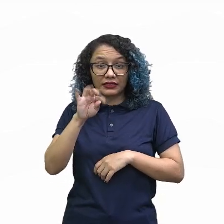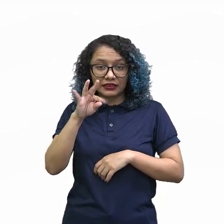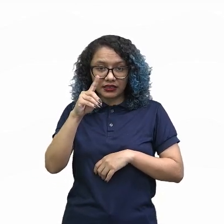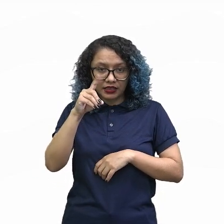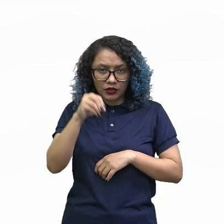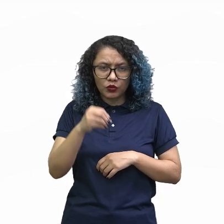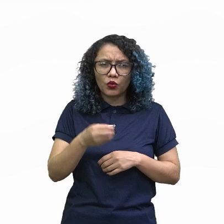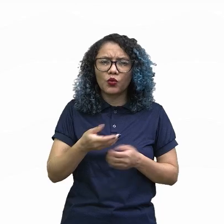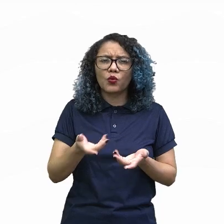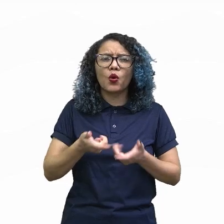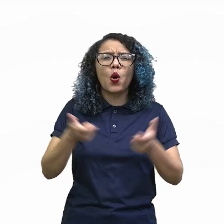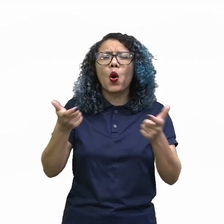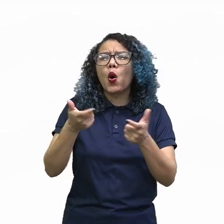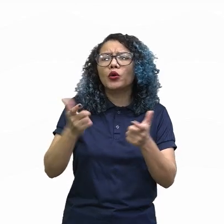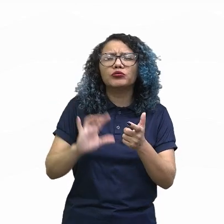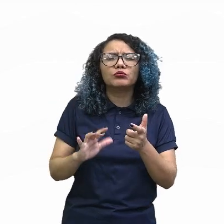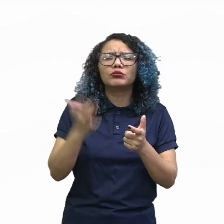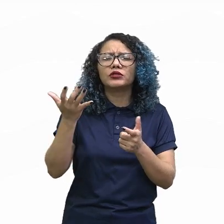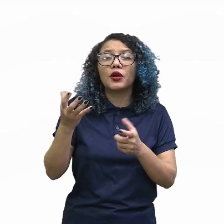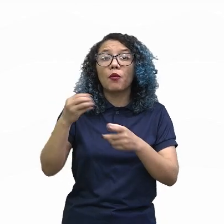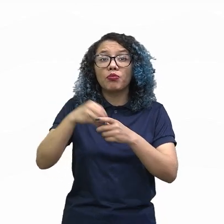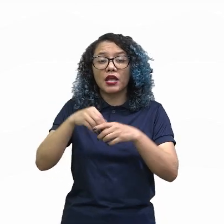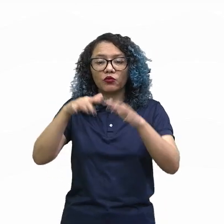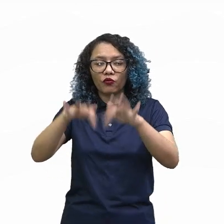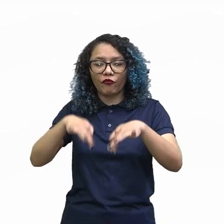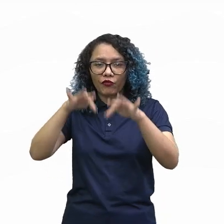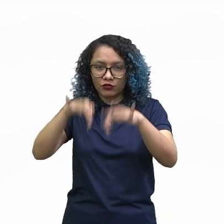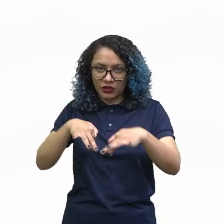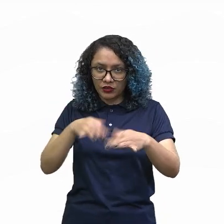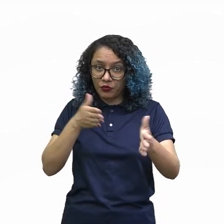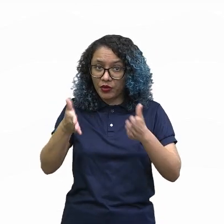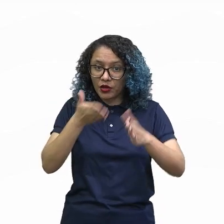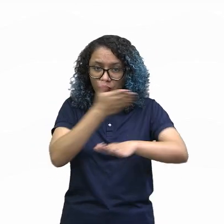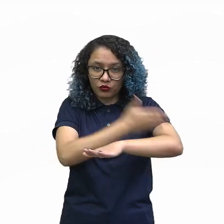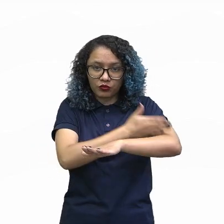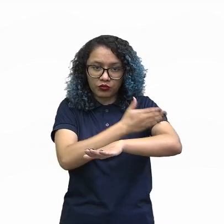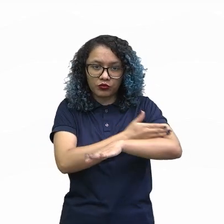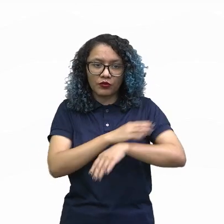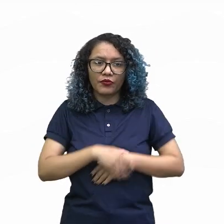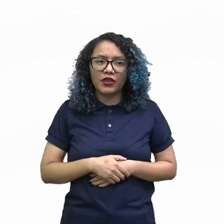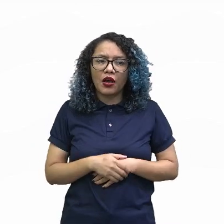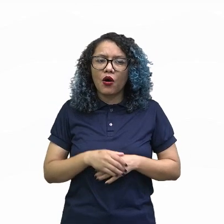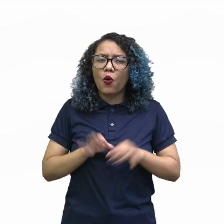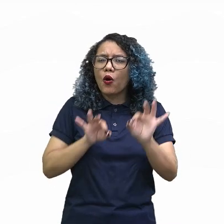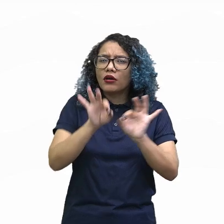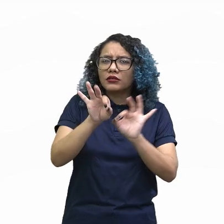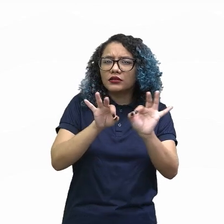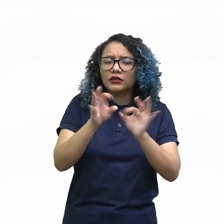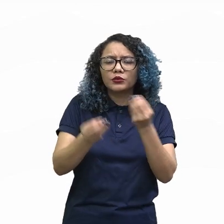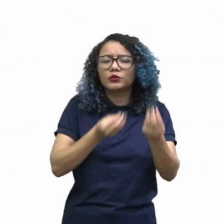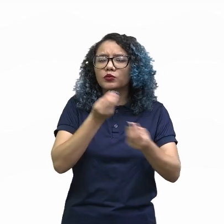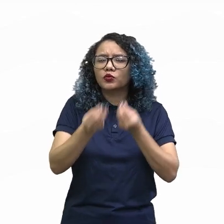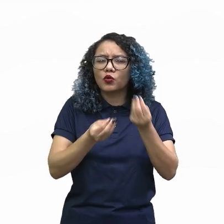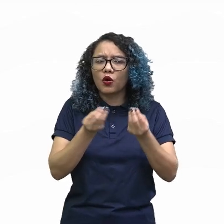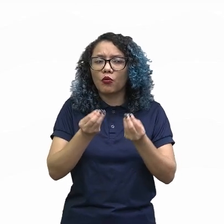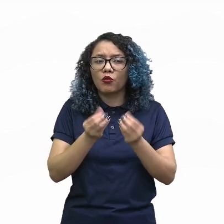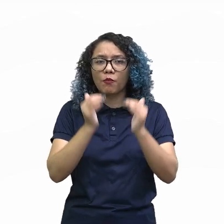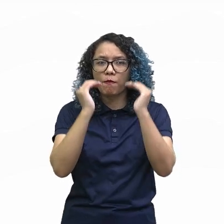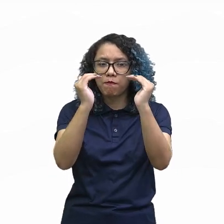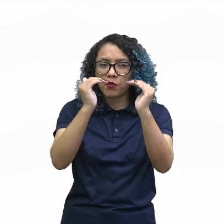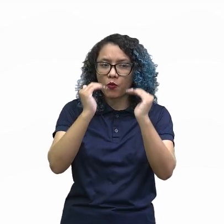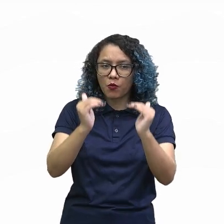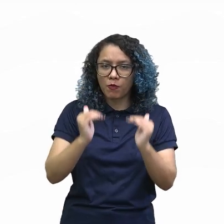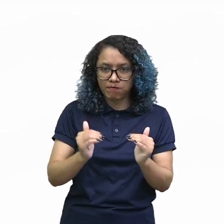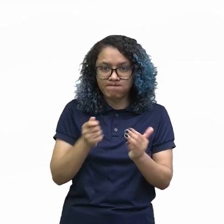no feudalismo, na Idade Média. Dividia essa sociedade, ela estava dividida em camadas